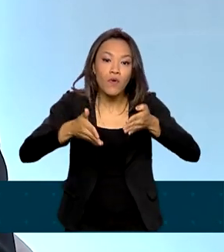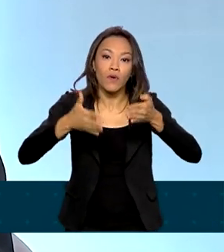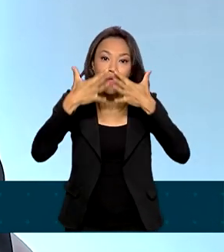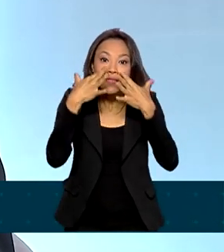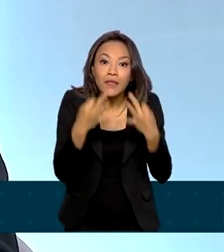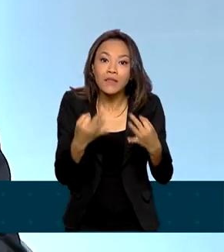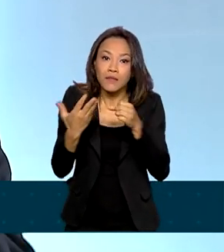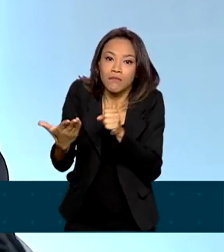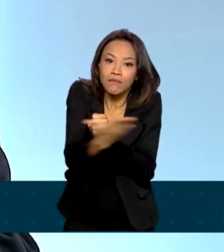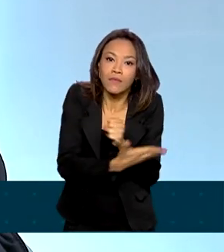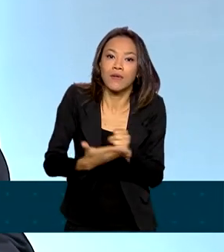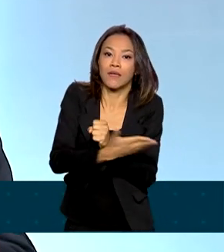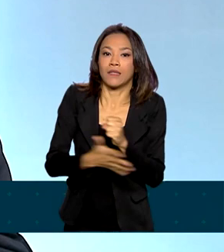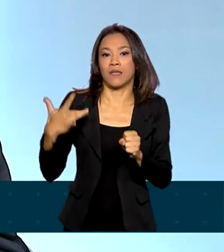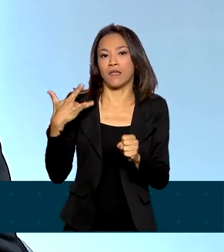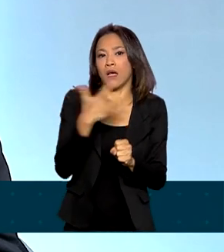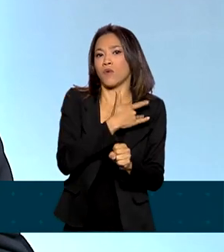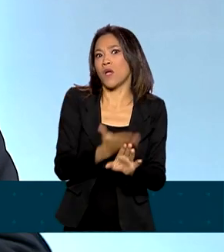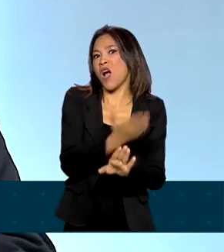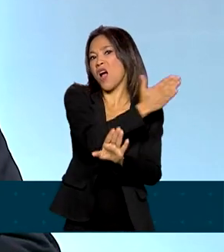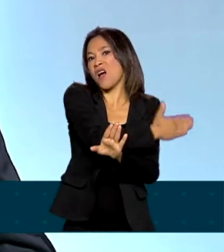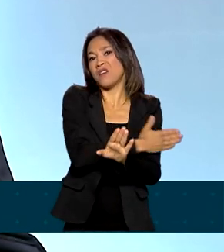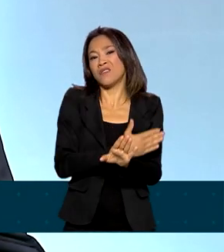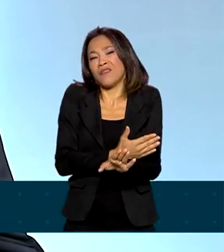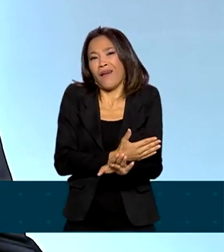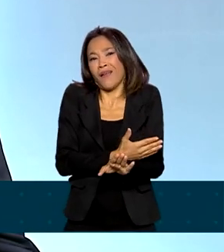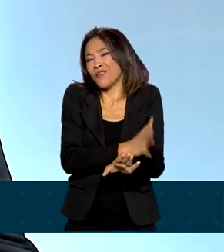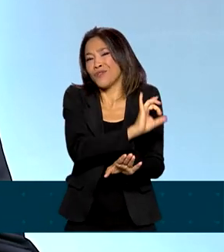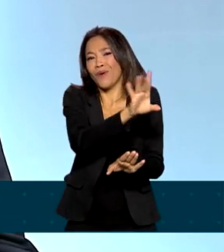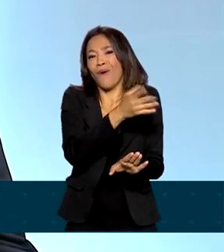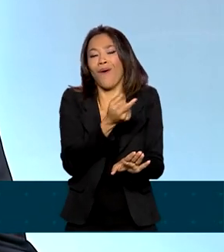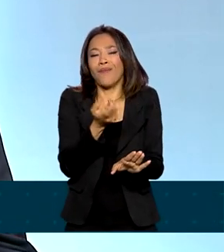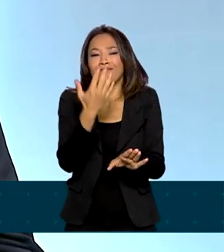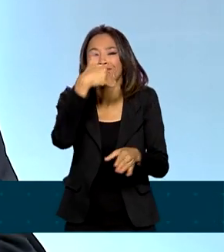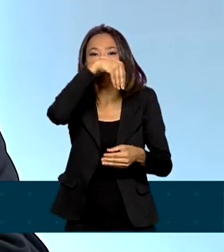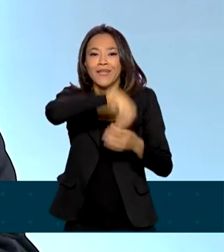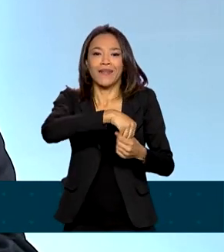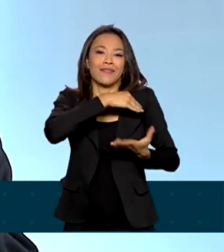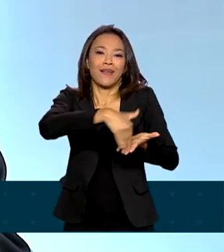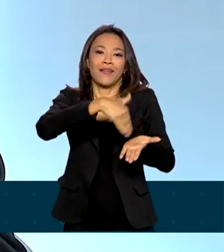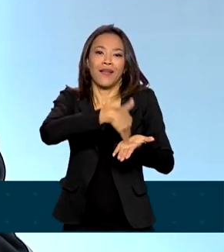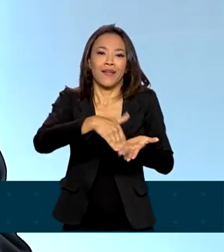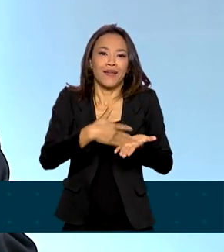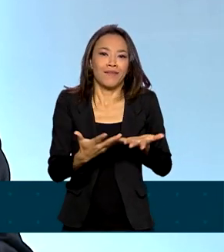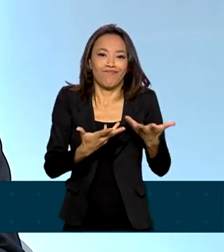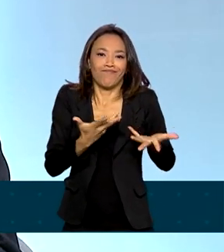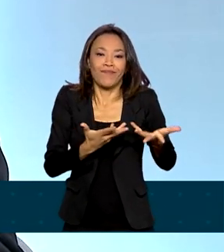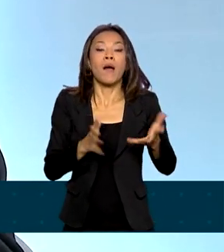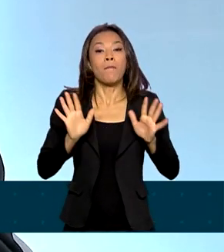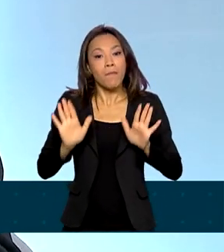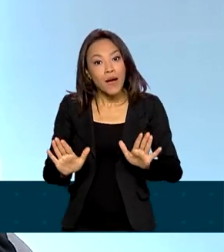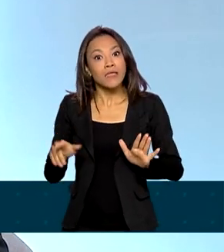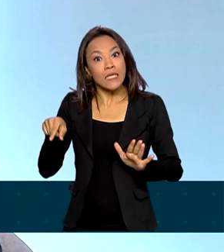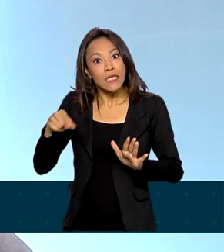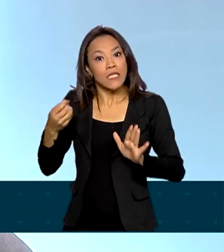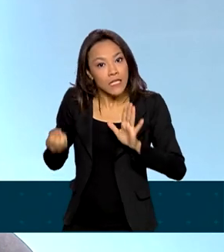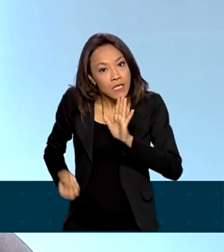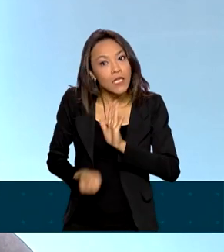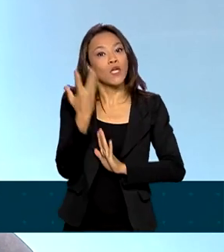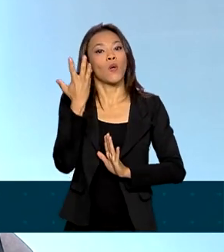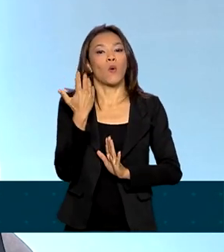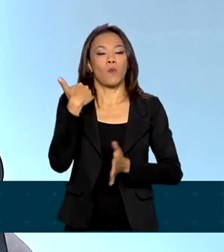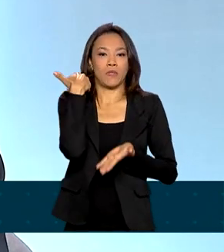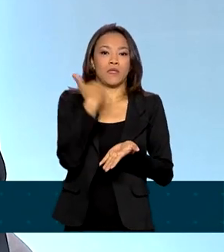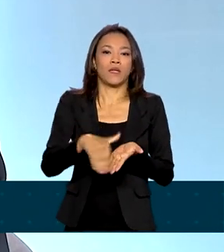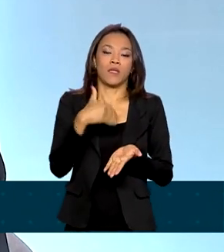À época, a atenção primária era um departamento da Secretaria de Atenção à Saúde. Pois bem, o presidente Bolsonaro criou a Secretaria de Atenção